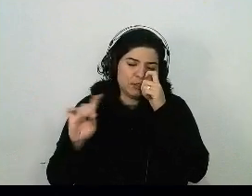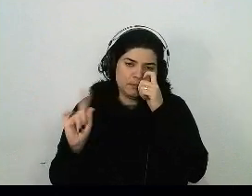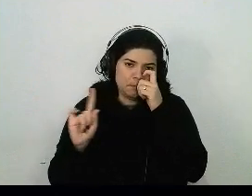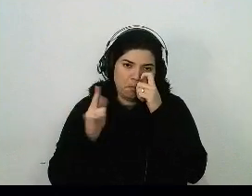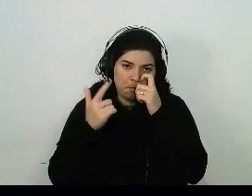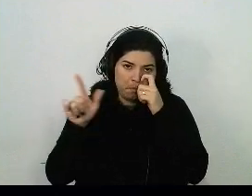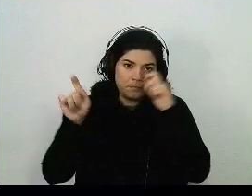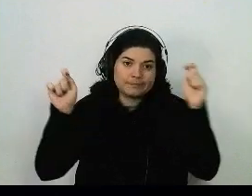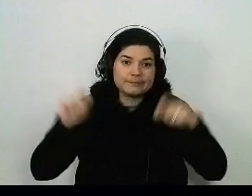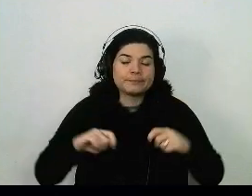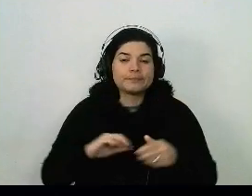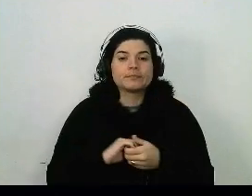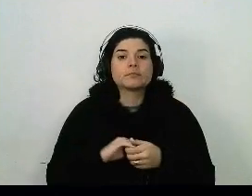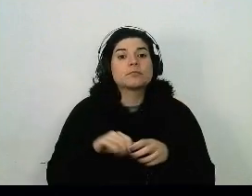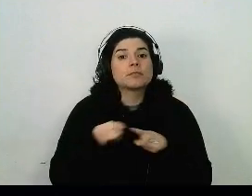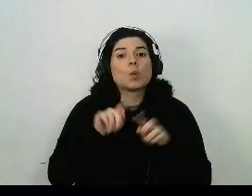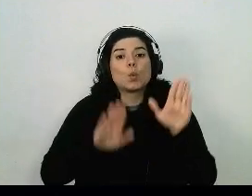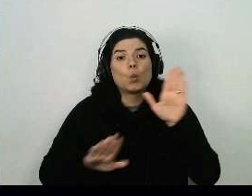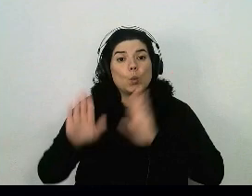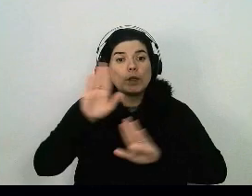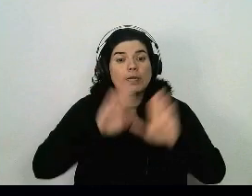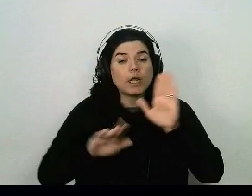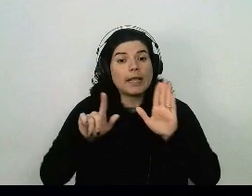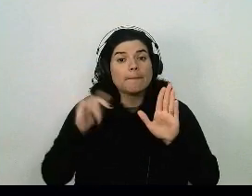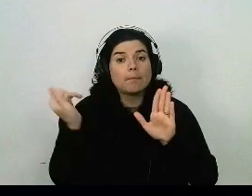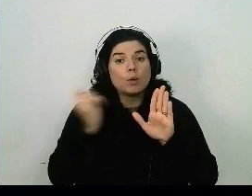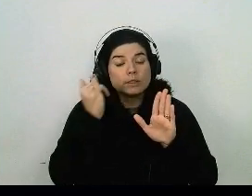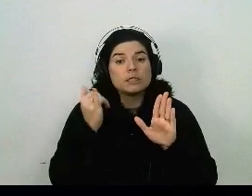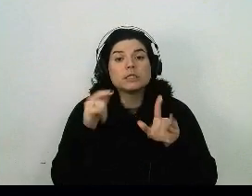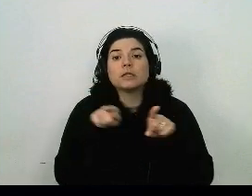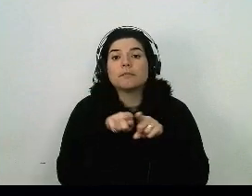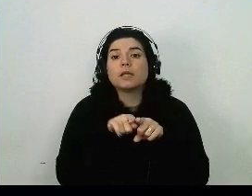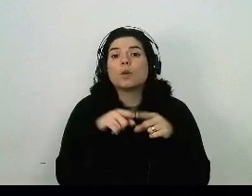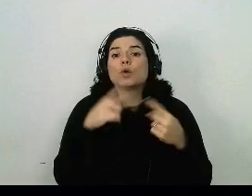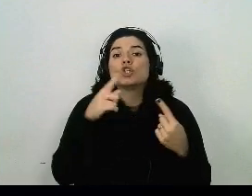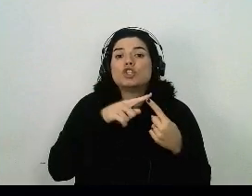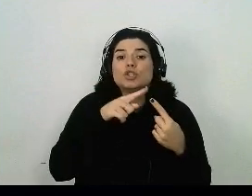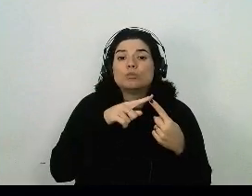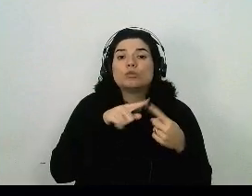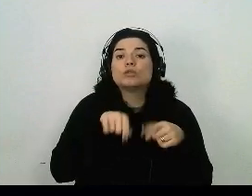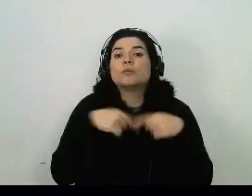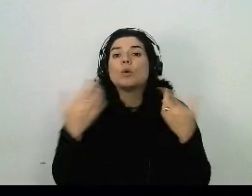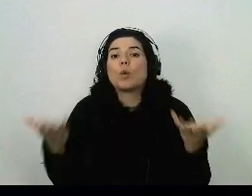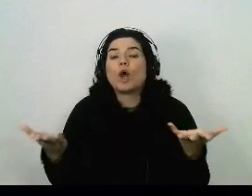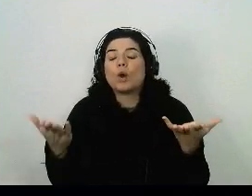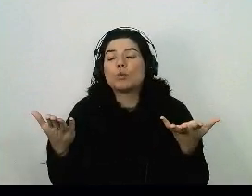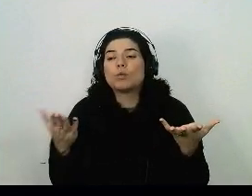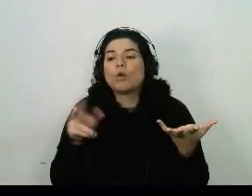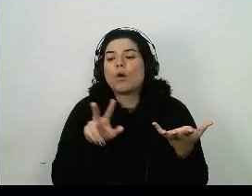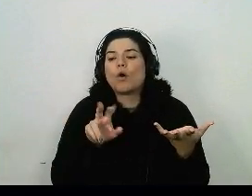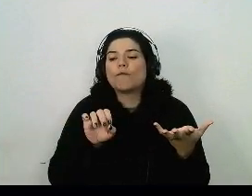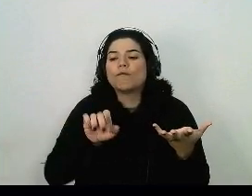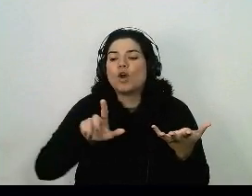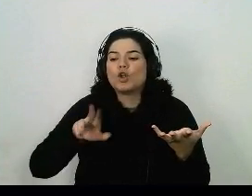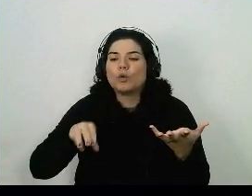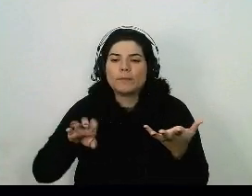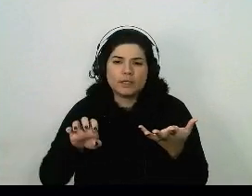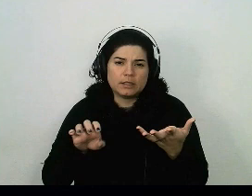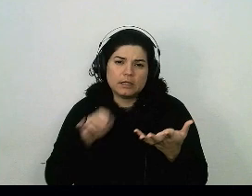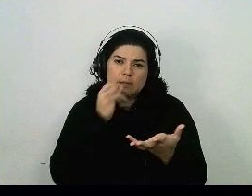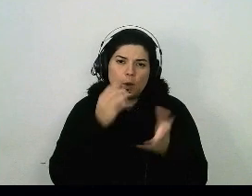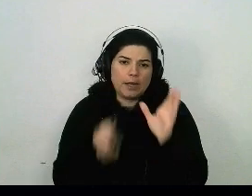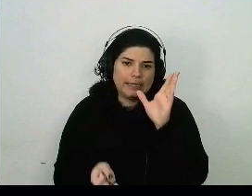cuidado pessoal é importante a gente tomar cuidado com o tipo e com o volume das métricas tipo não cria isso aqui para ter um